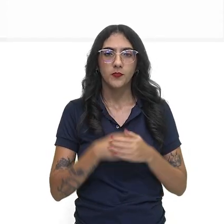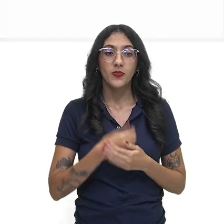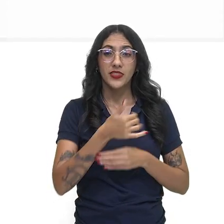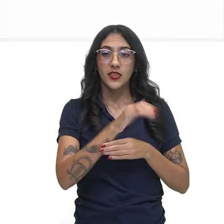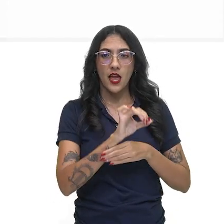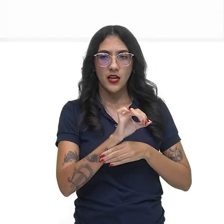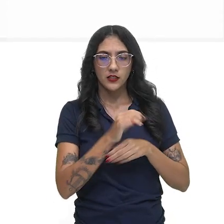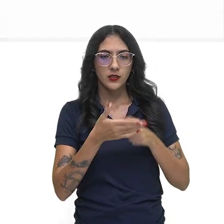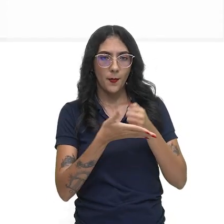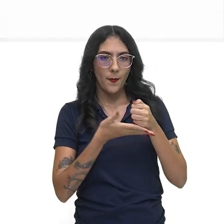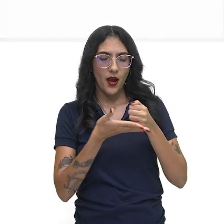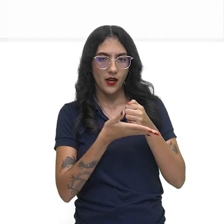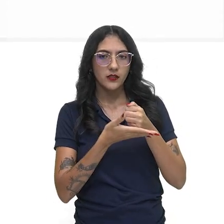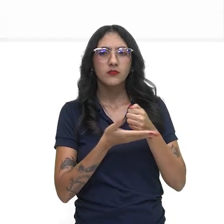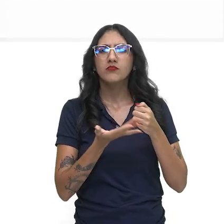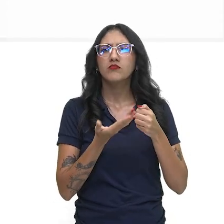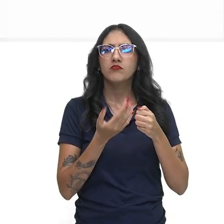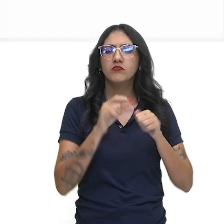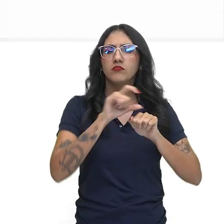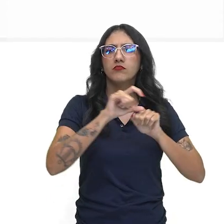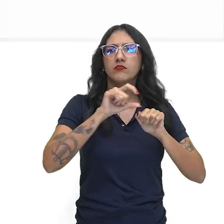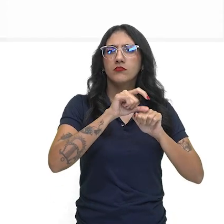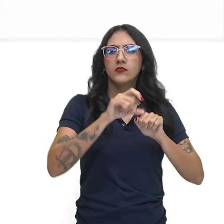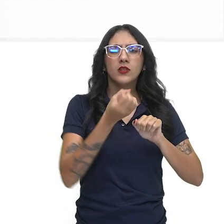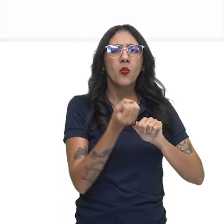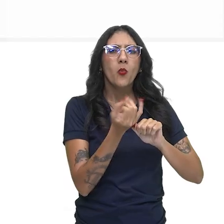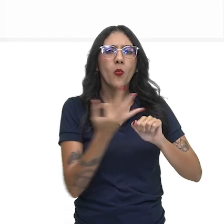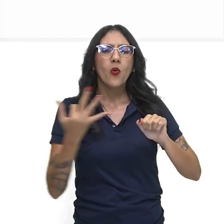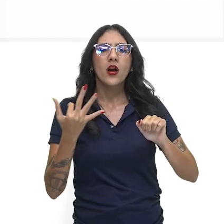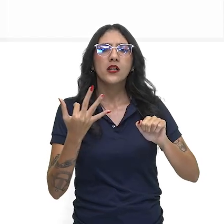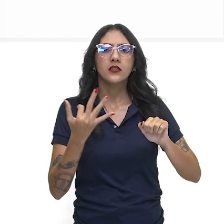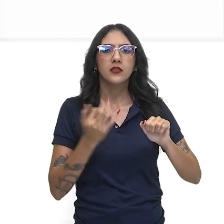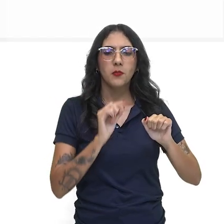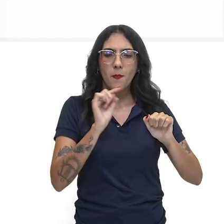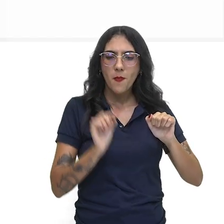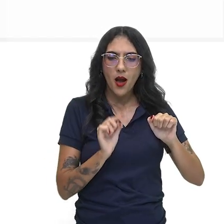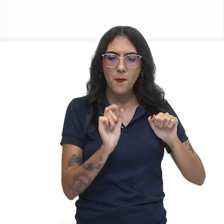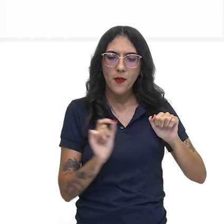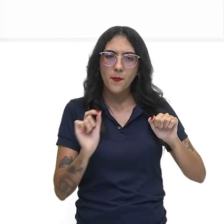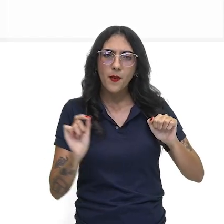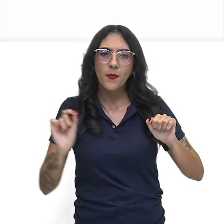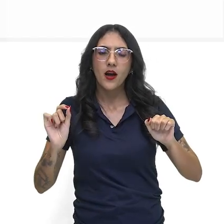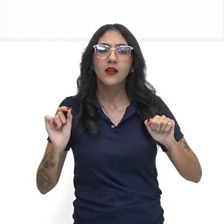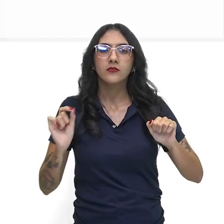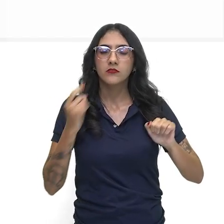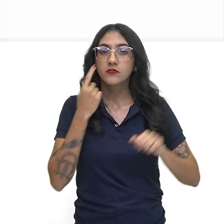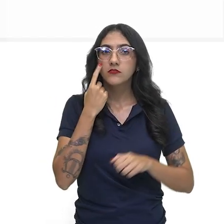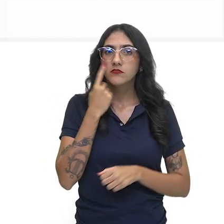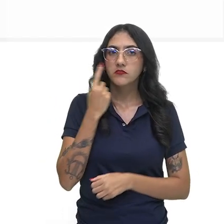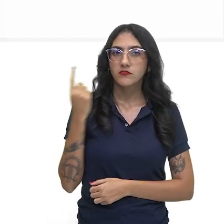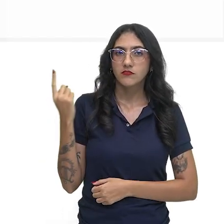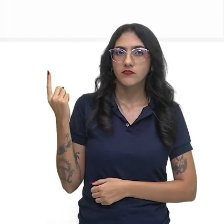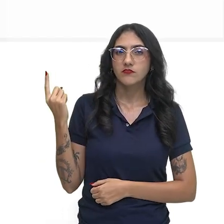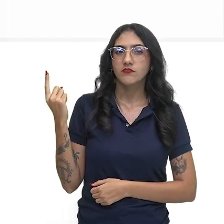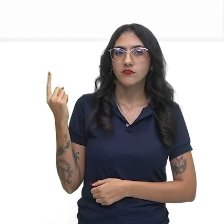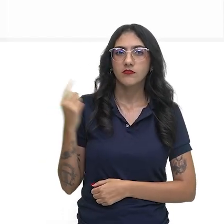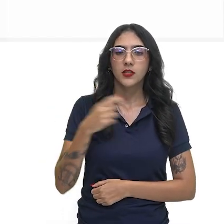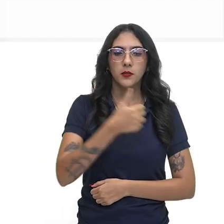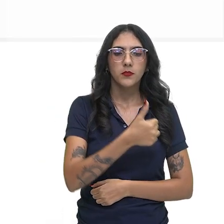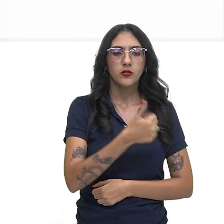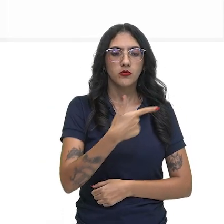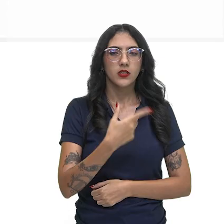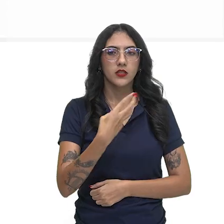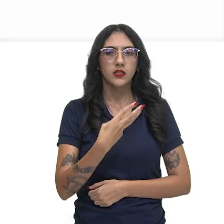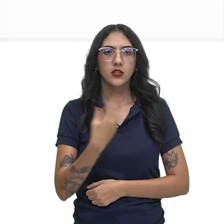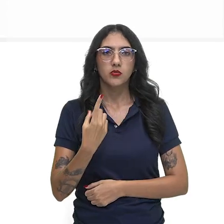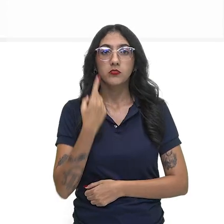10. E aí, pessoal, quantas casas a vírgula andou para chegar aí? Veja, o número era 1231. Ela